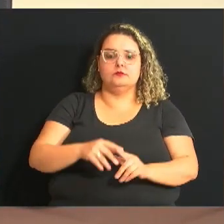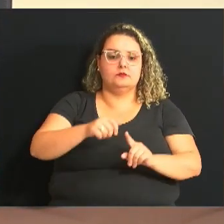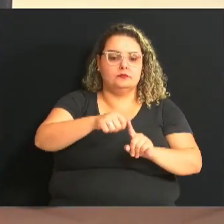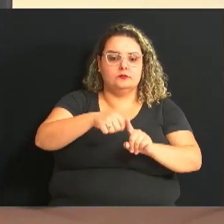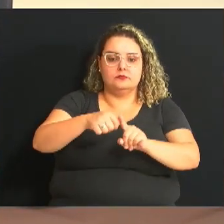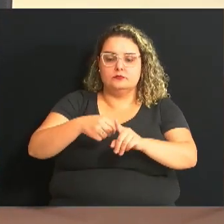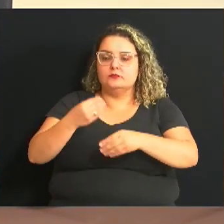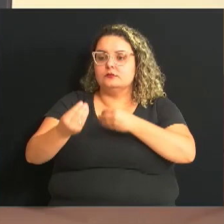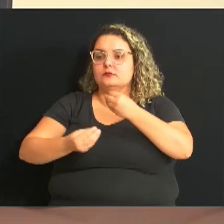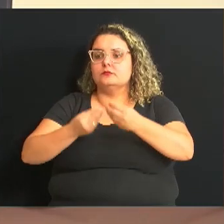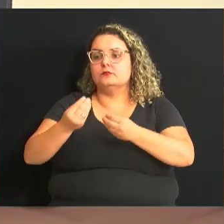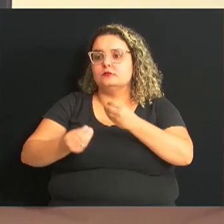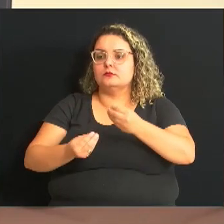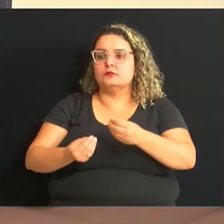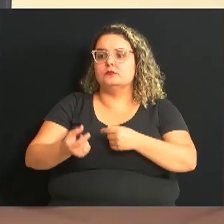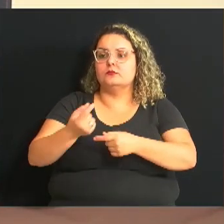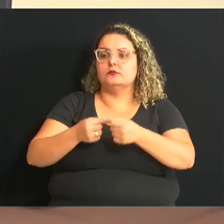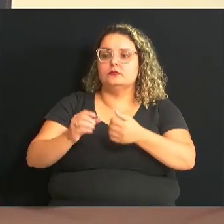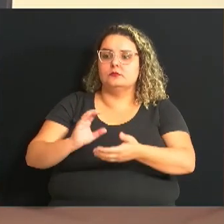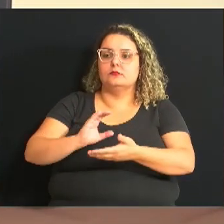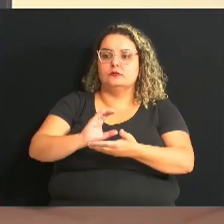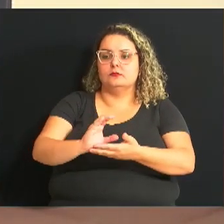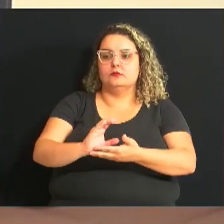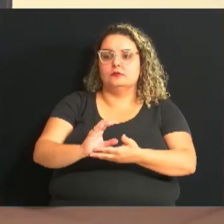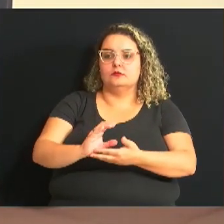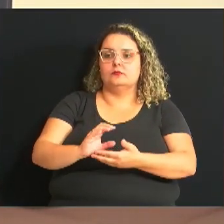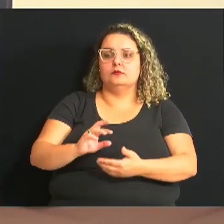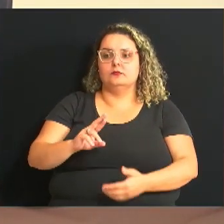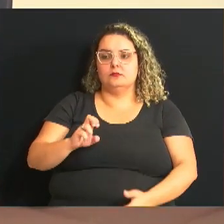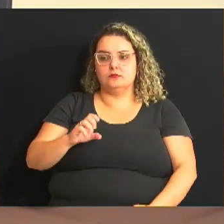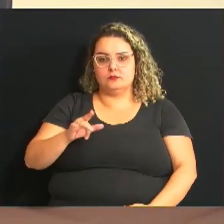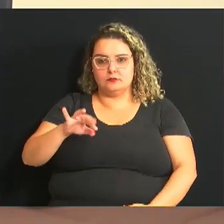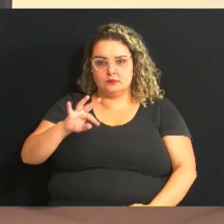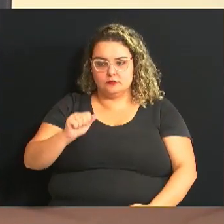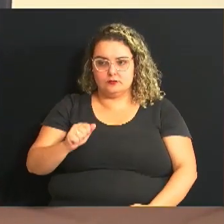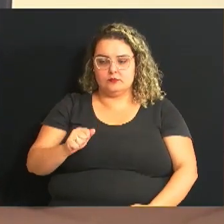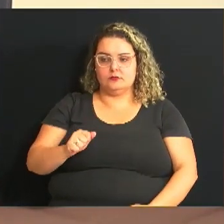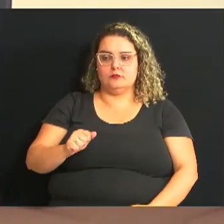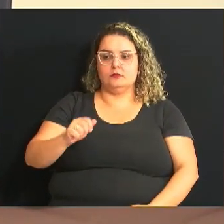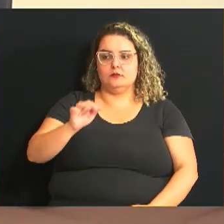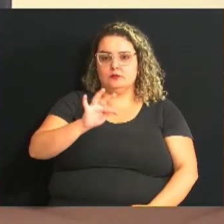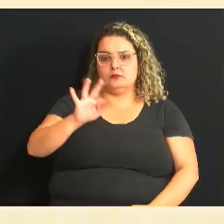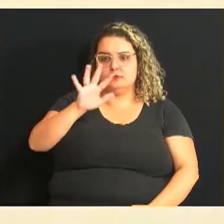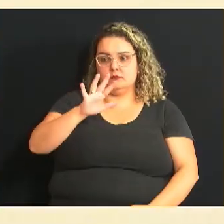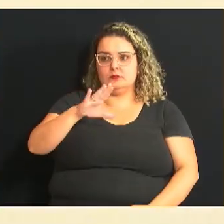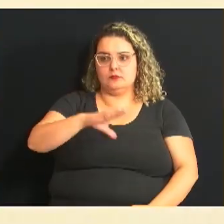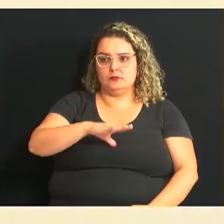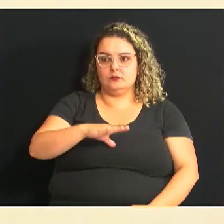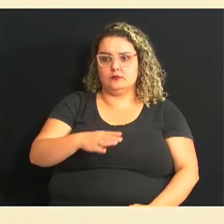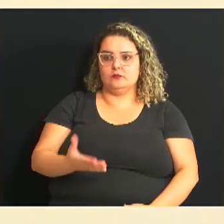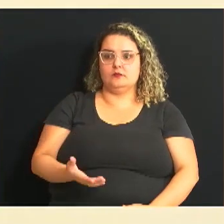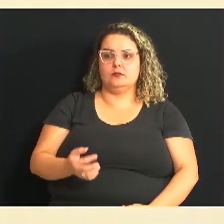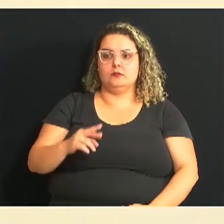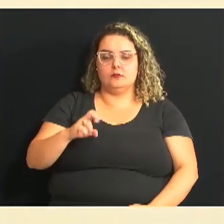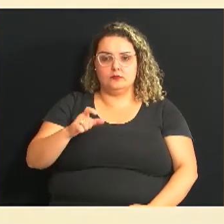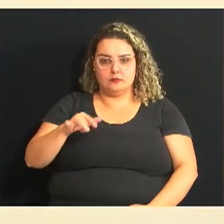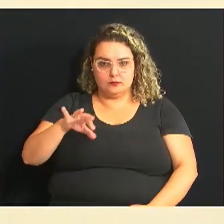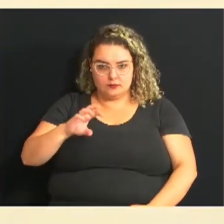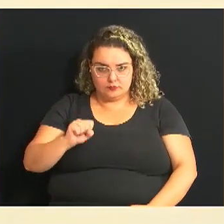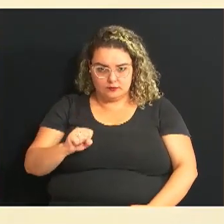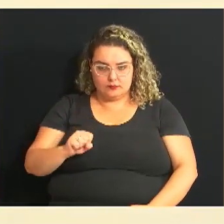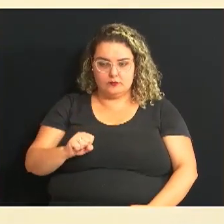funciona esse repasse do governo, da Receita Federal para os municípios? o repasse da Receita Federal, quando